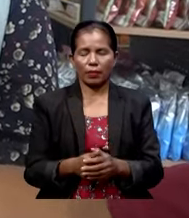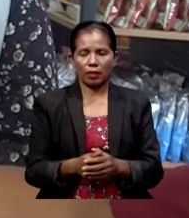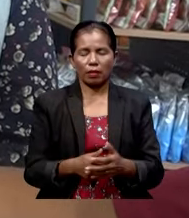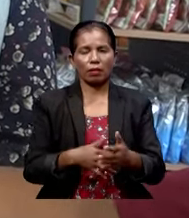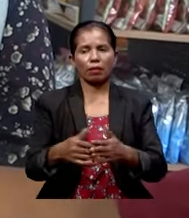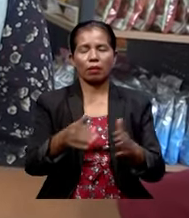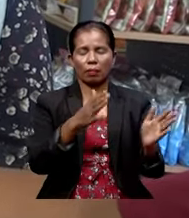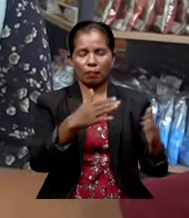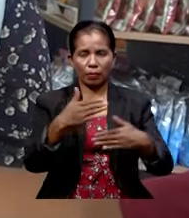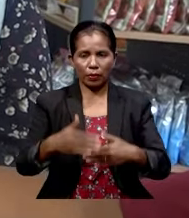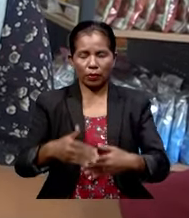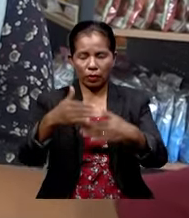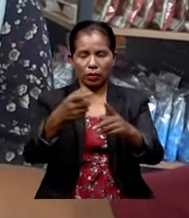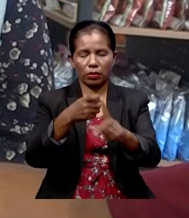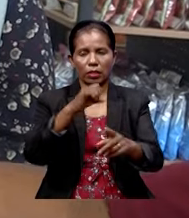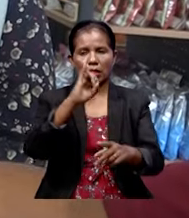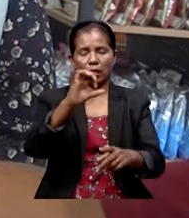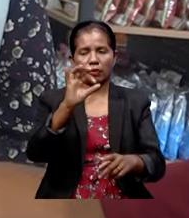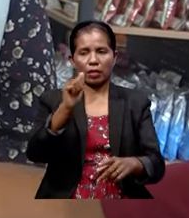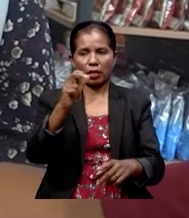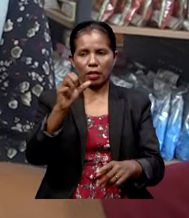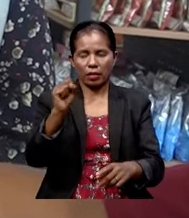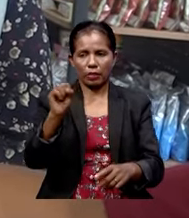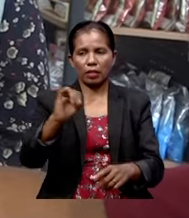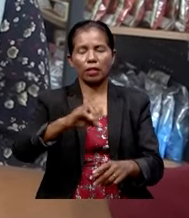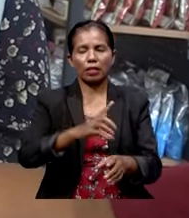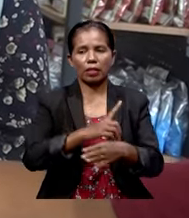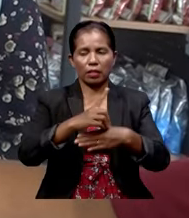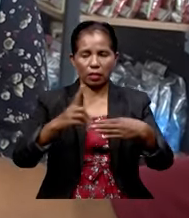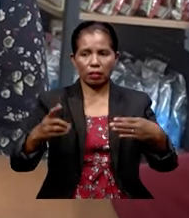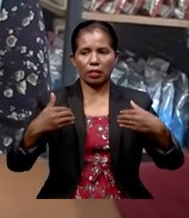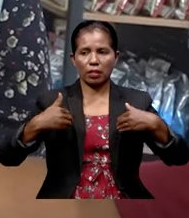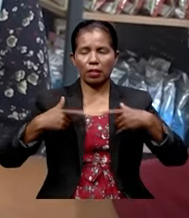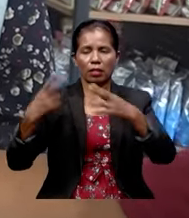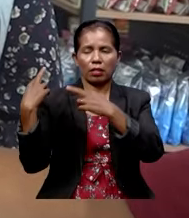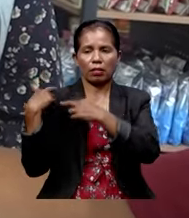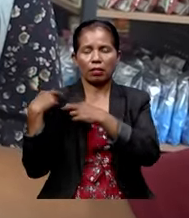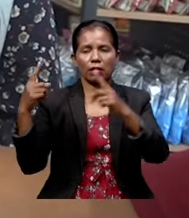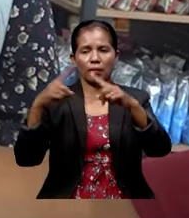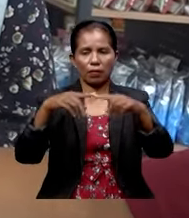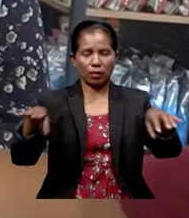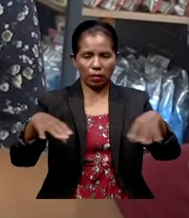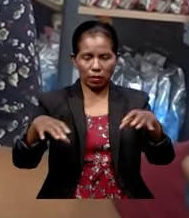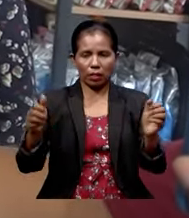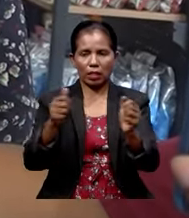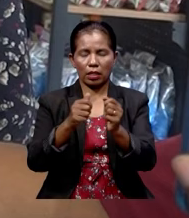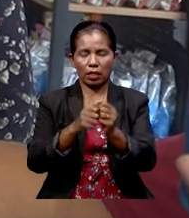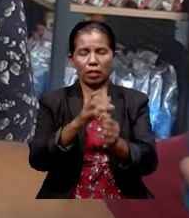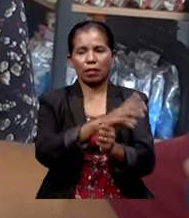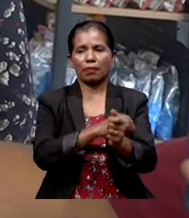normalmente processo husi ai faeza nia a direção da nebema que responsabiliza ba serviço e inspeção